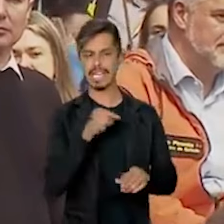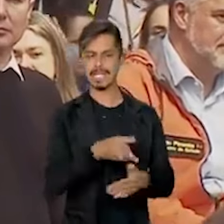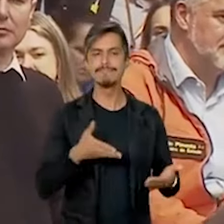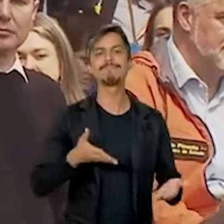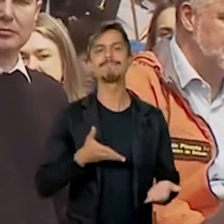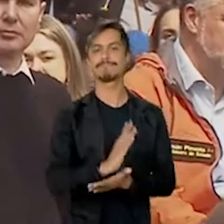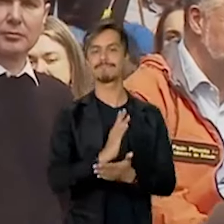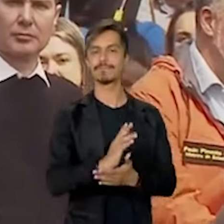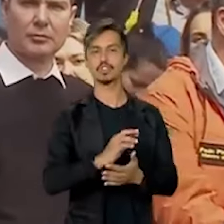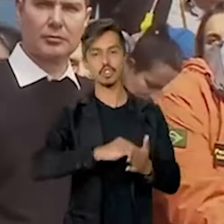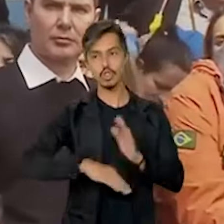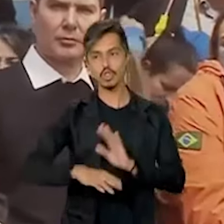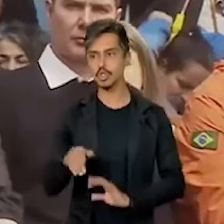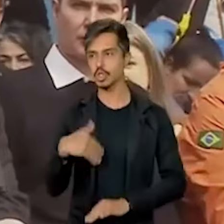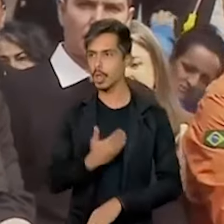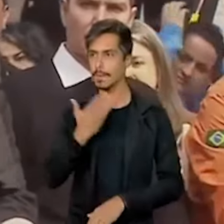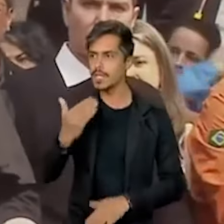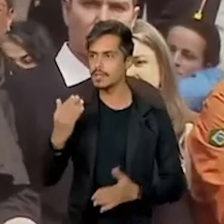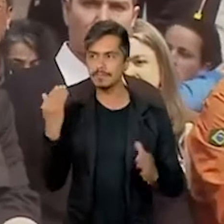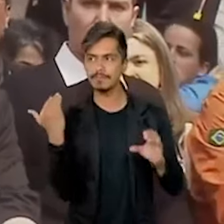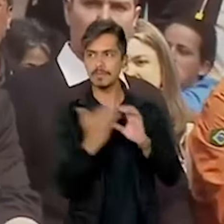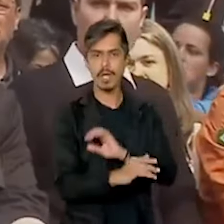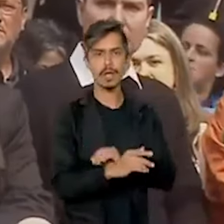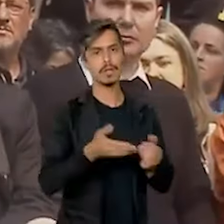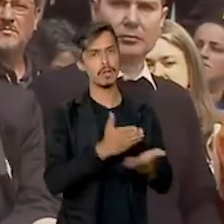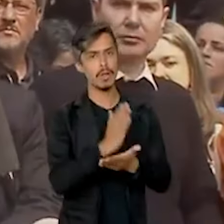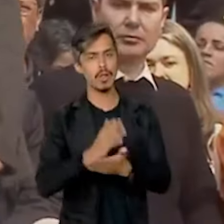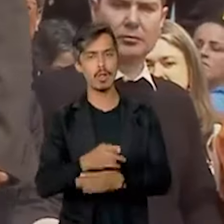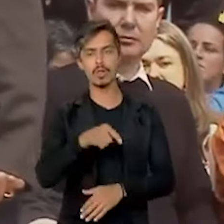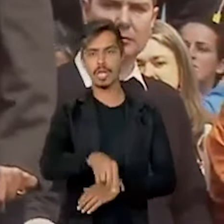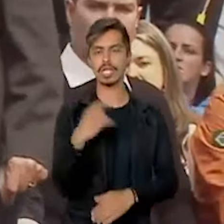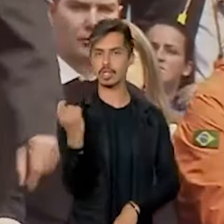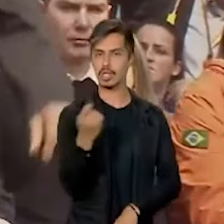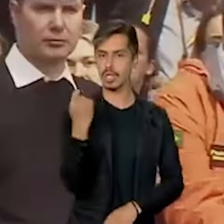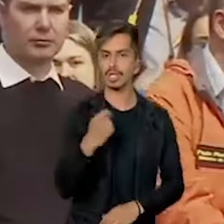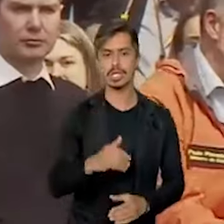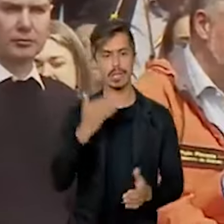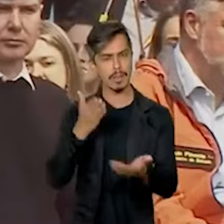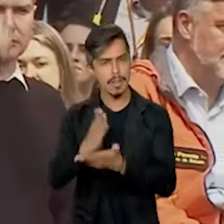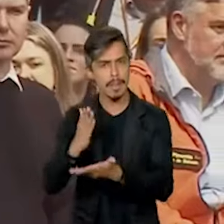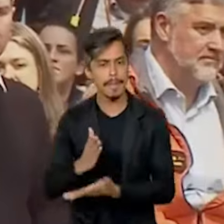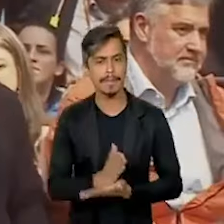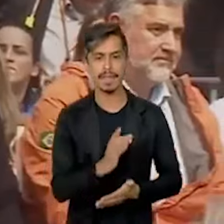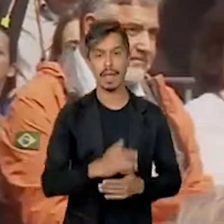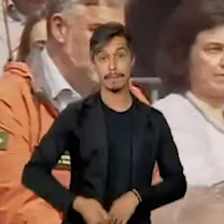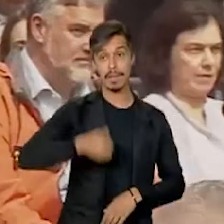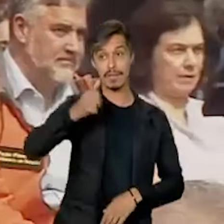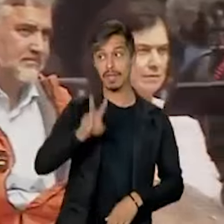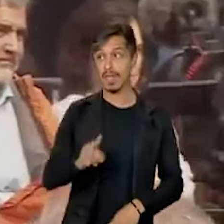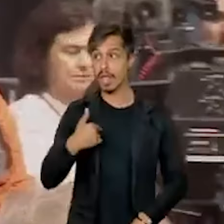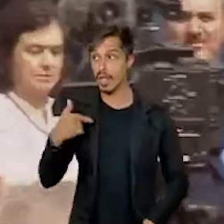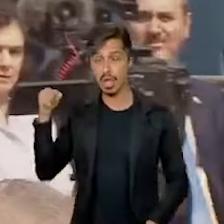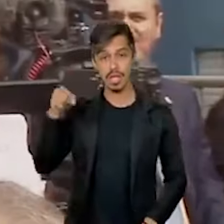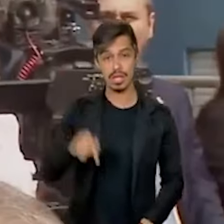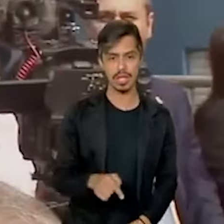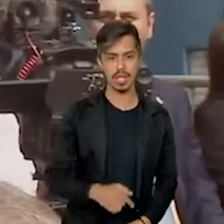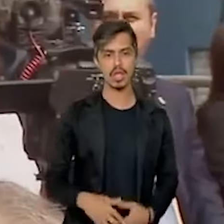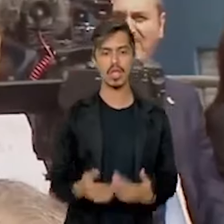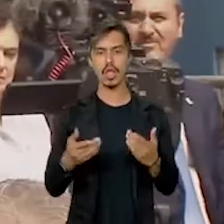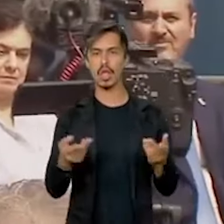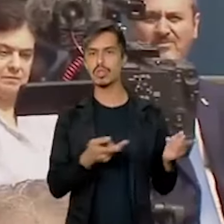para aprovar as coisas que a gente mandou em benefício do estado do Rio Grande do Sul. A primeira vez que eu vim aqui, eu trouxe o presidente